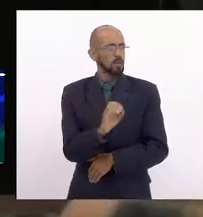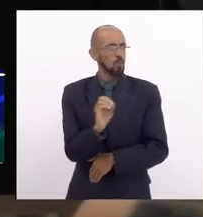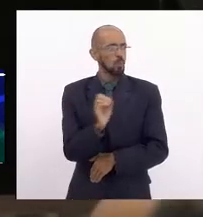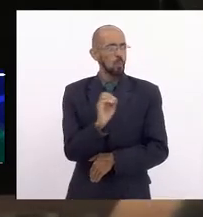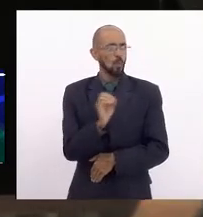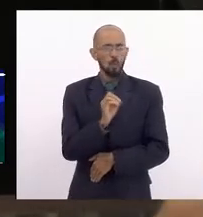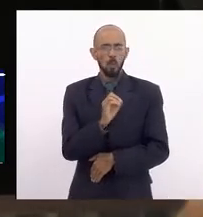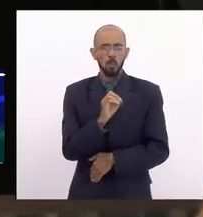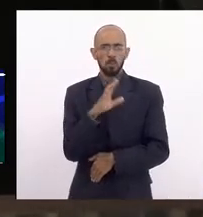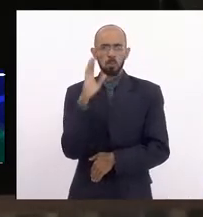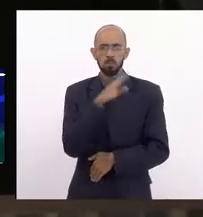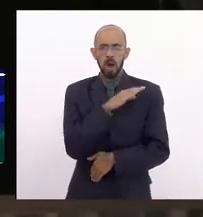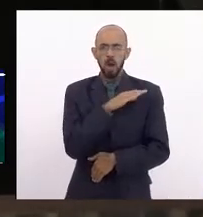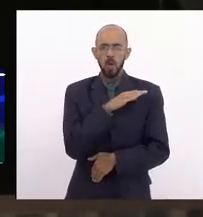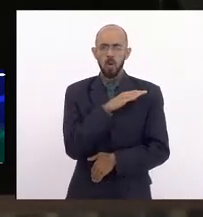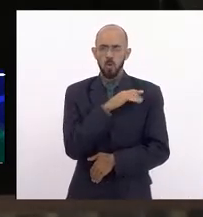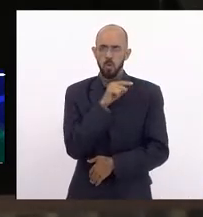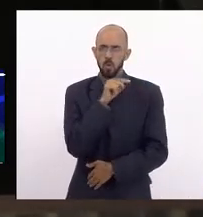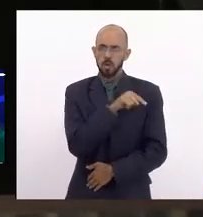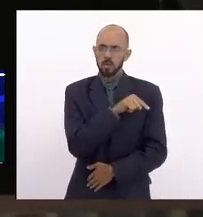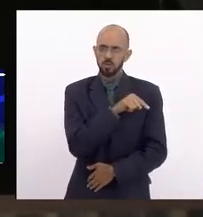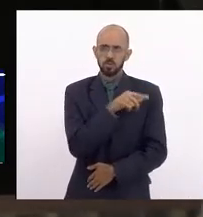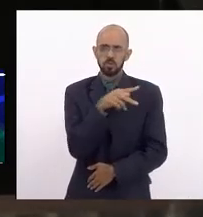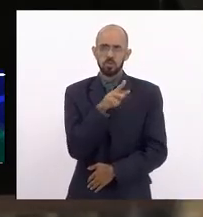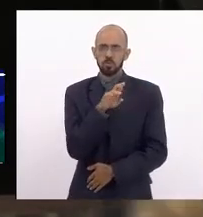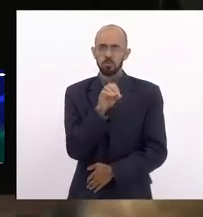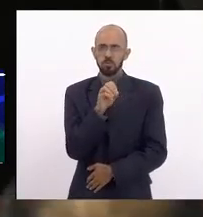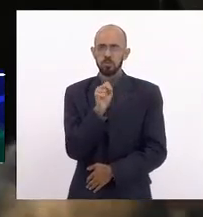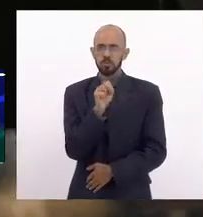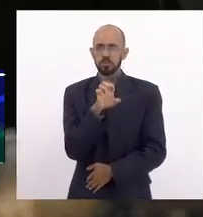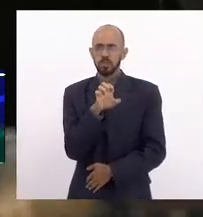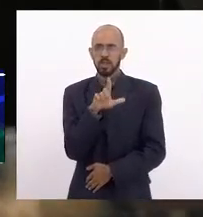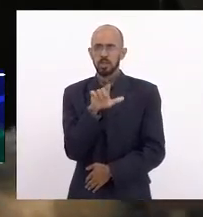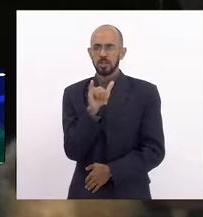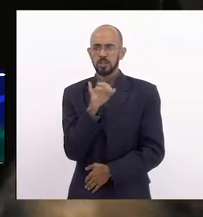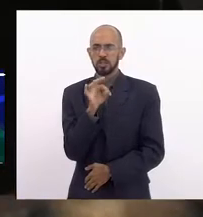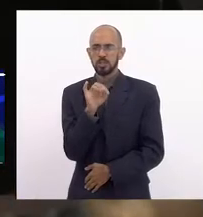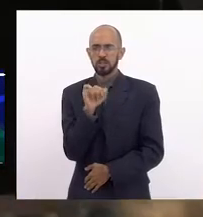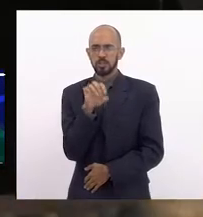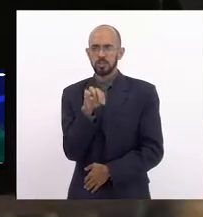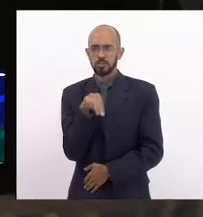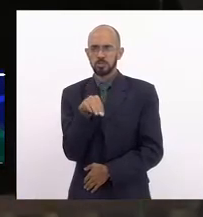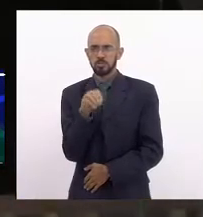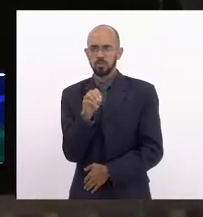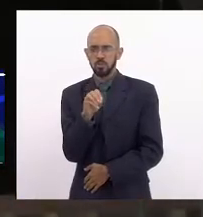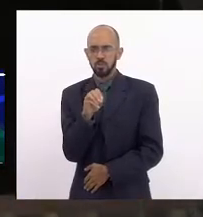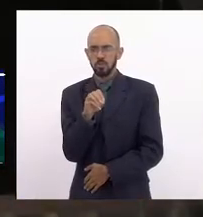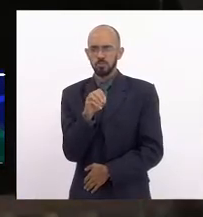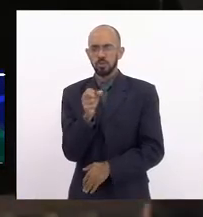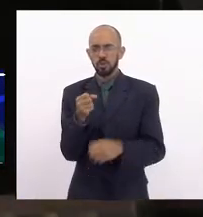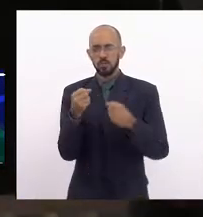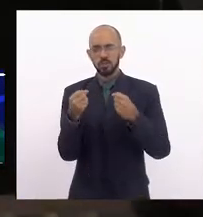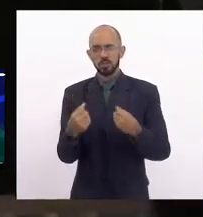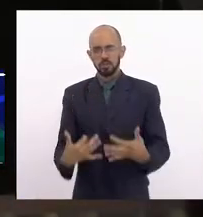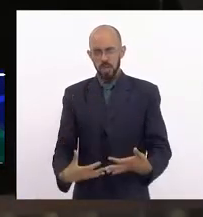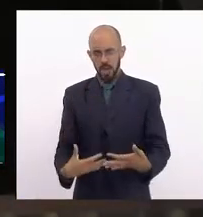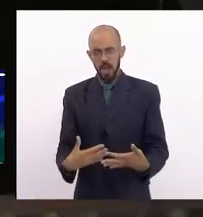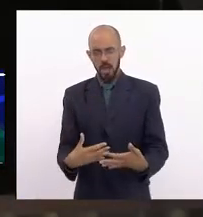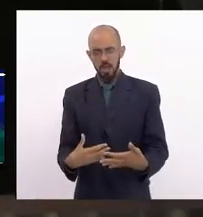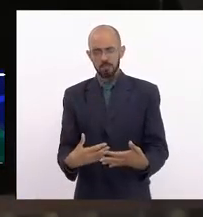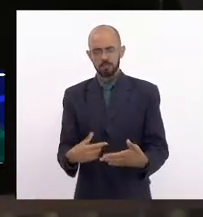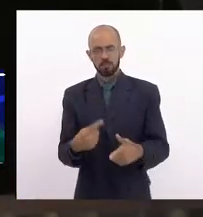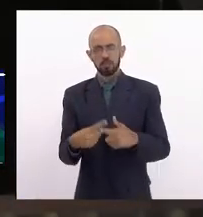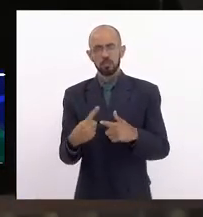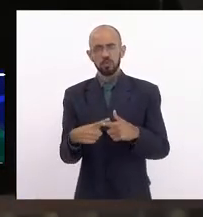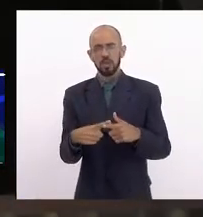mal no proselitismo e passarei nesse momento a explicar isso porque necessário